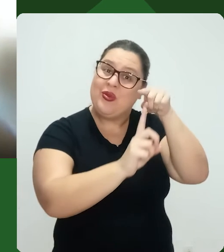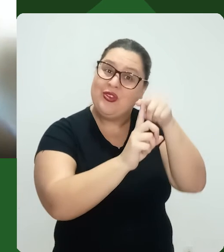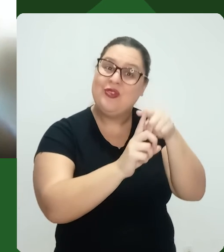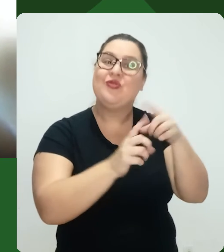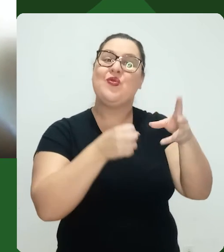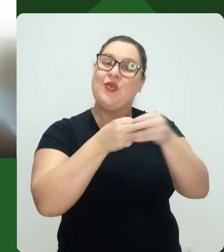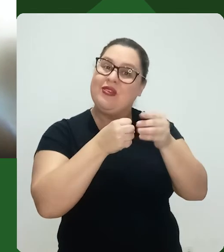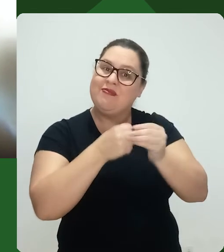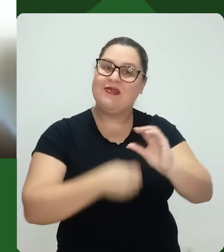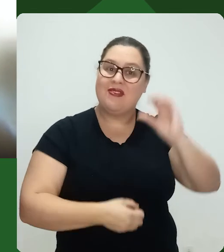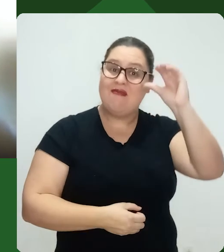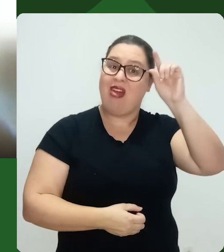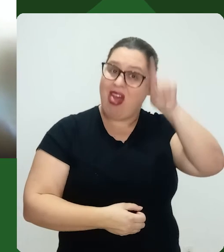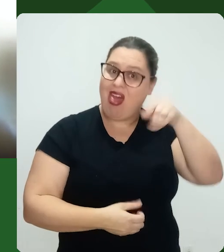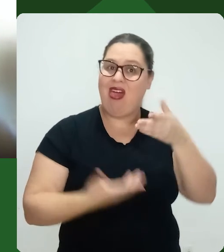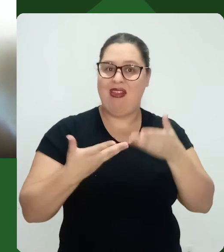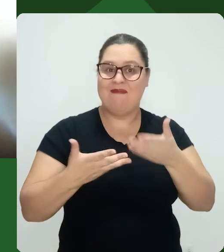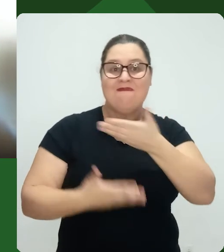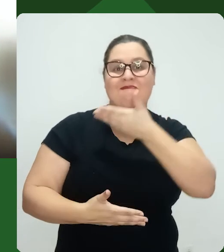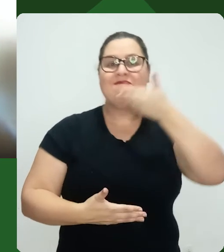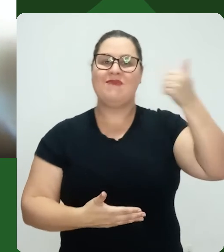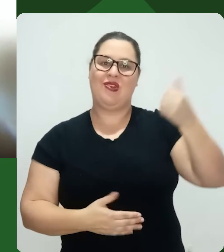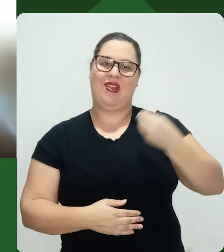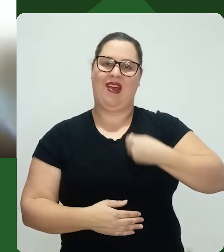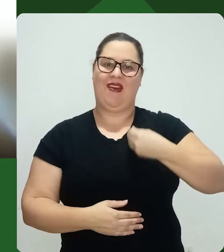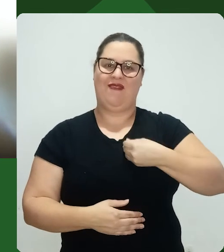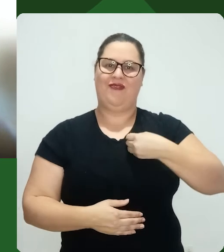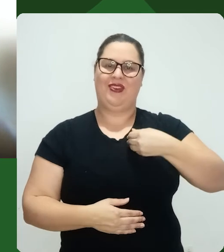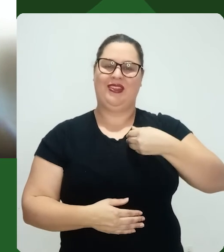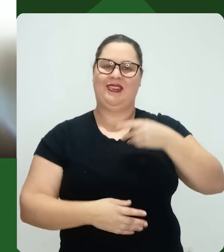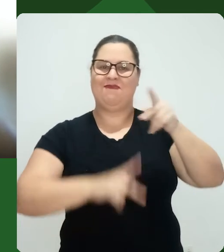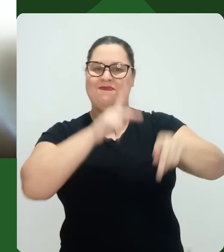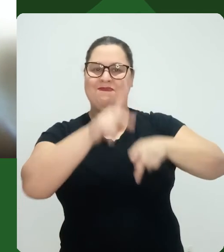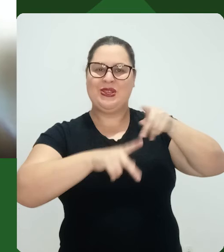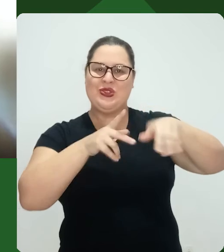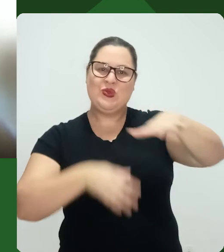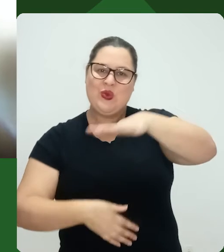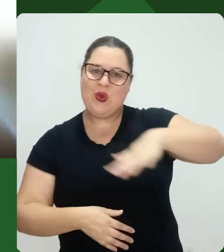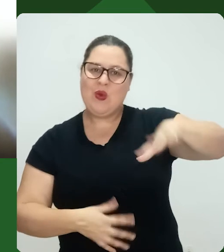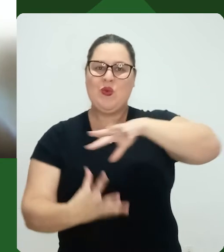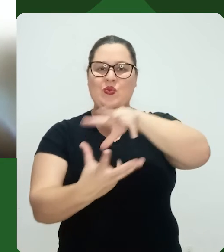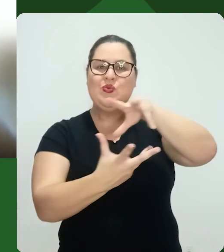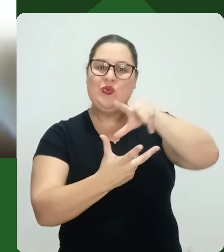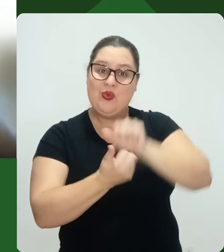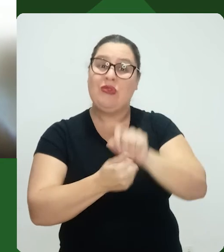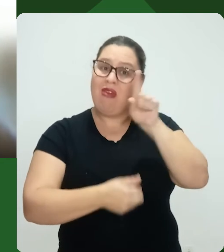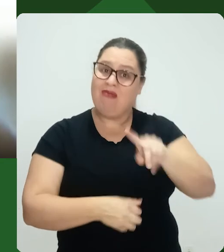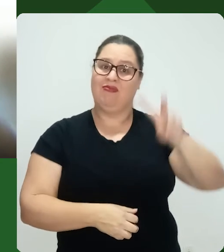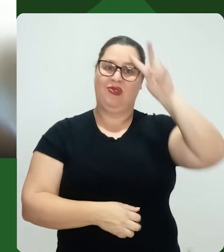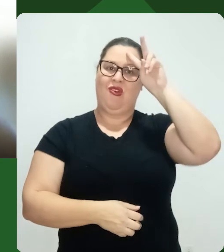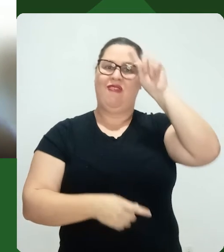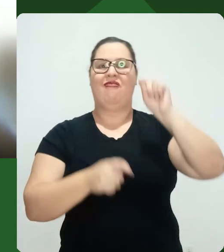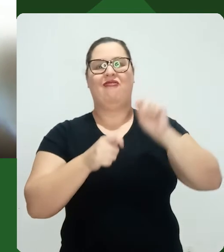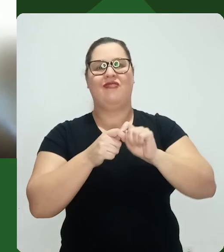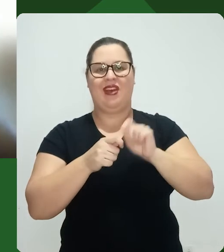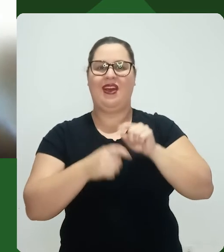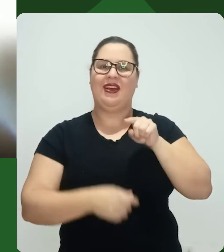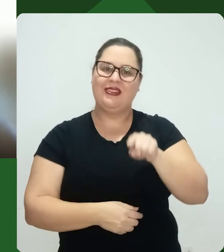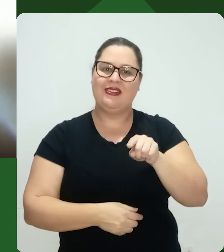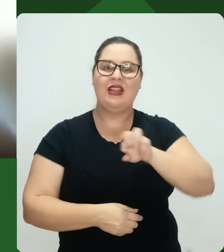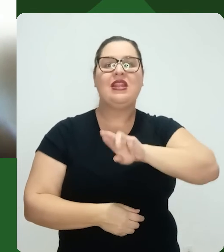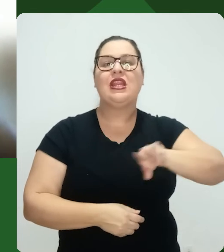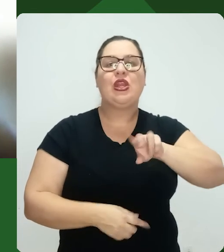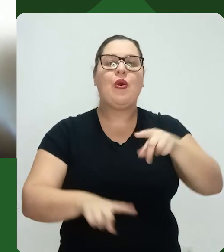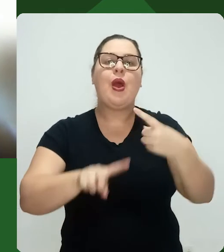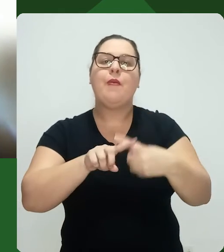objetivo do conhecimento científico tem que ser sempre esse: melhorar a vida das pessoas, melhorar o mundo. É isso que a história faz